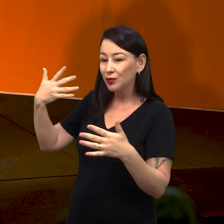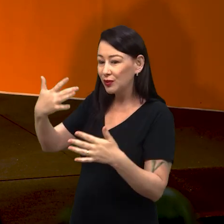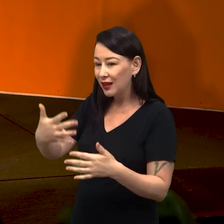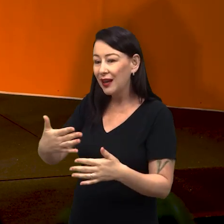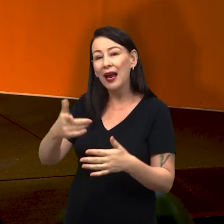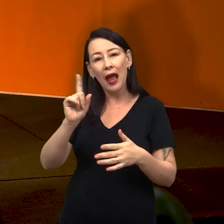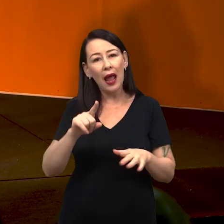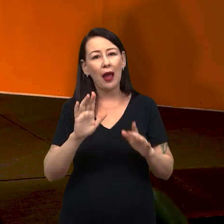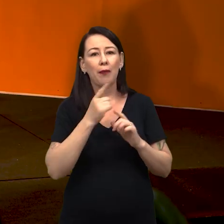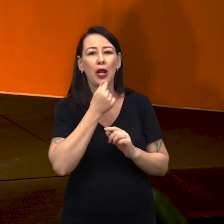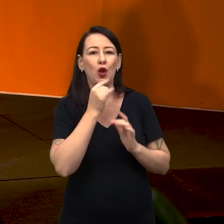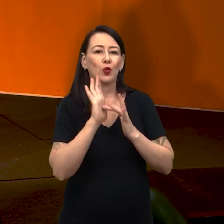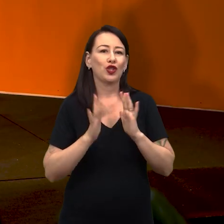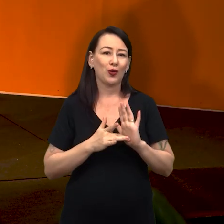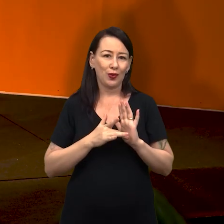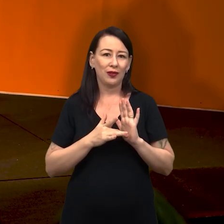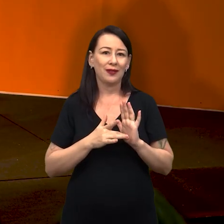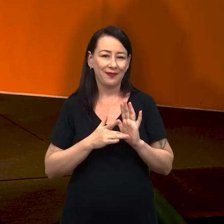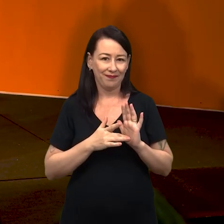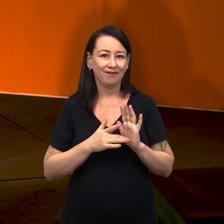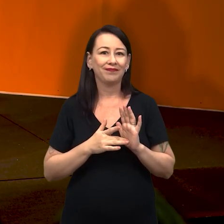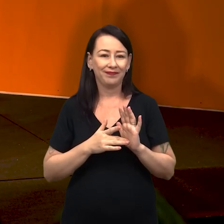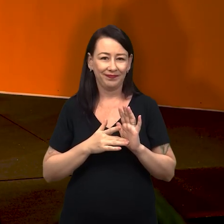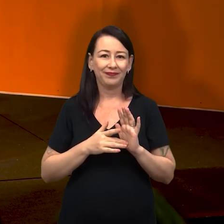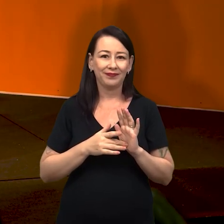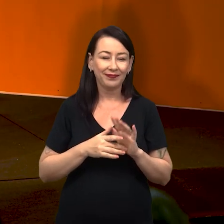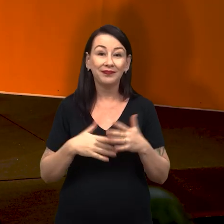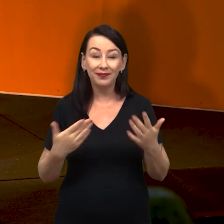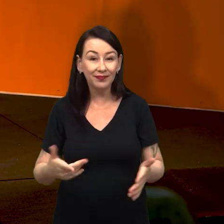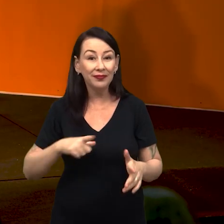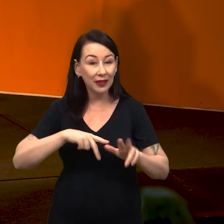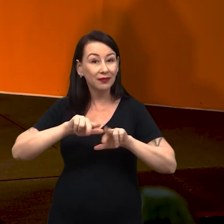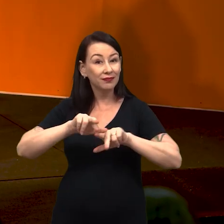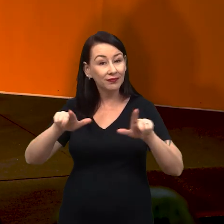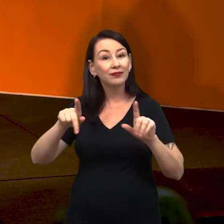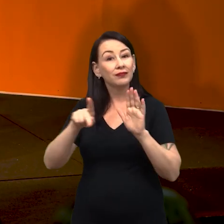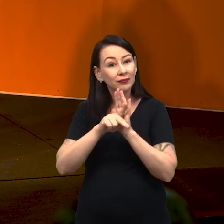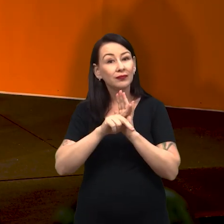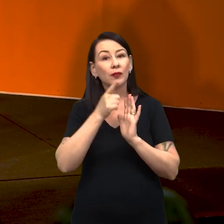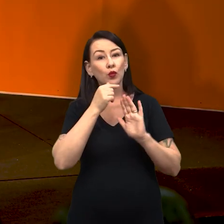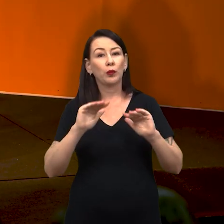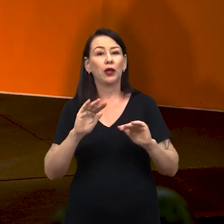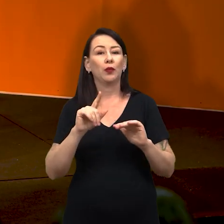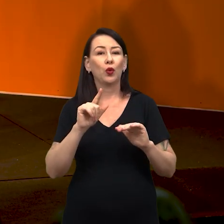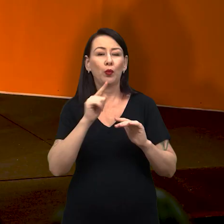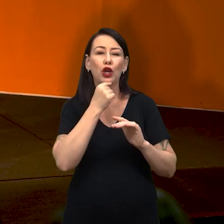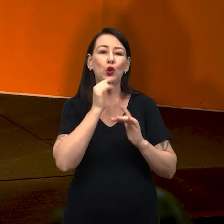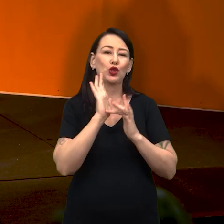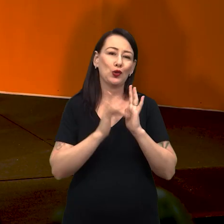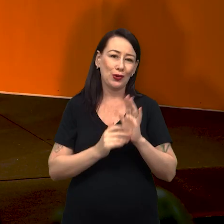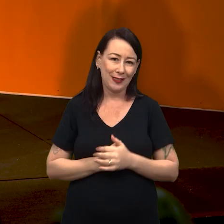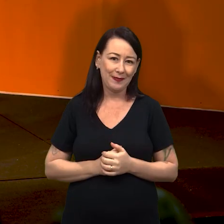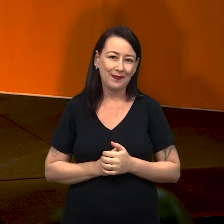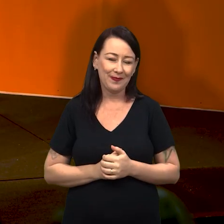na fontinha de Belém, muitos dos nossos acalantos são cantigas para o menino Jesus.